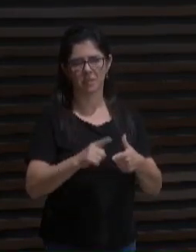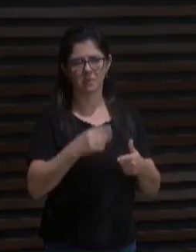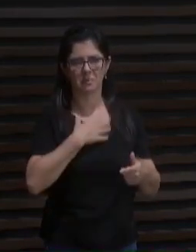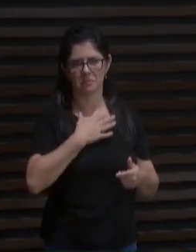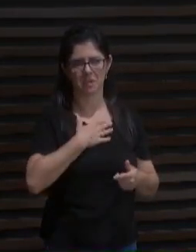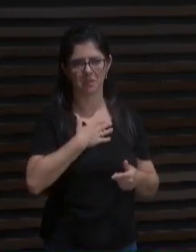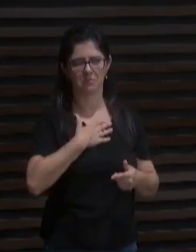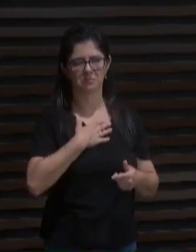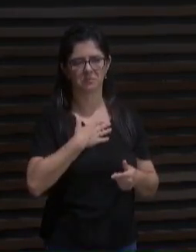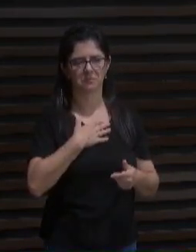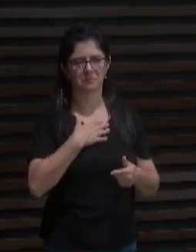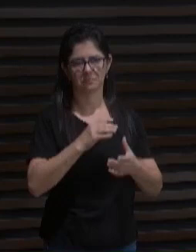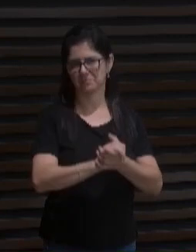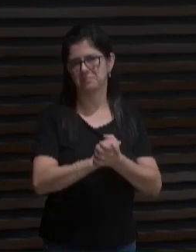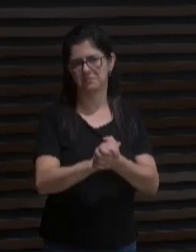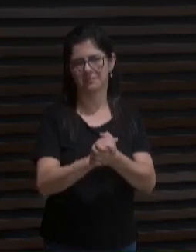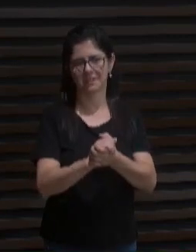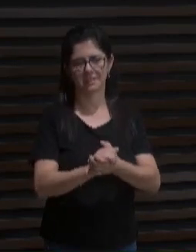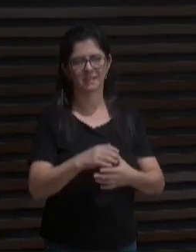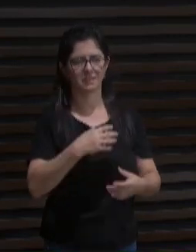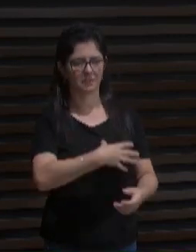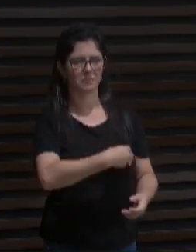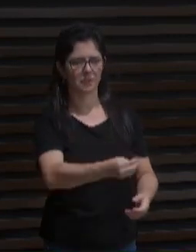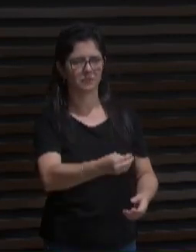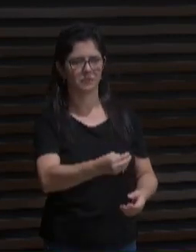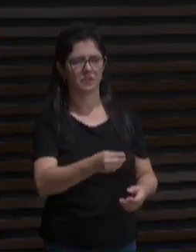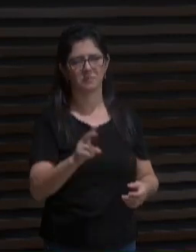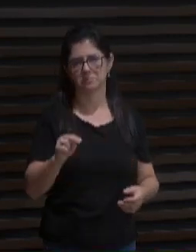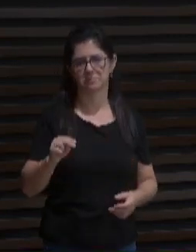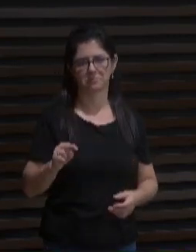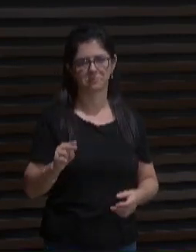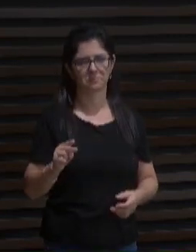problema é de vocês, as 2 mulheres lá em casa. Eu nunca tenho problema. Mas não é, o problema sou